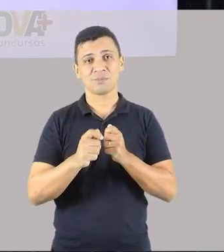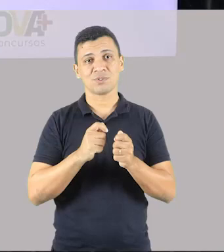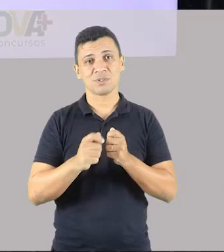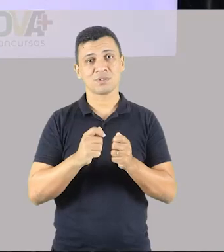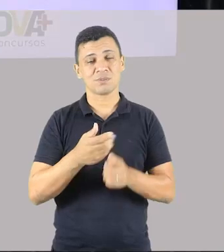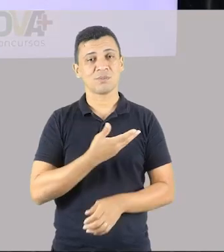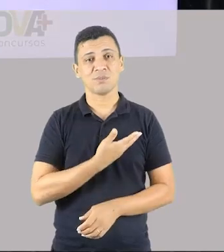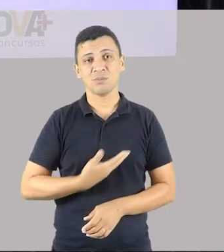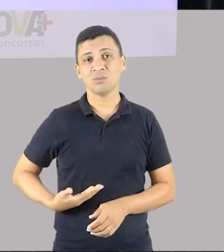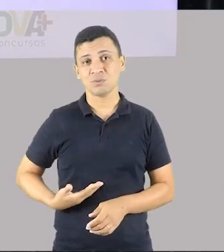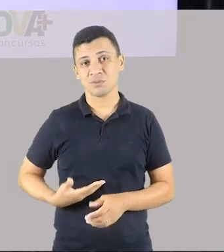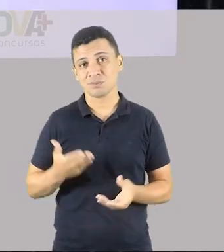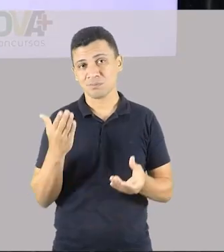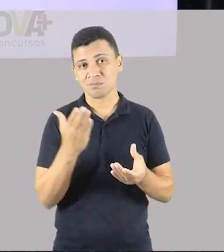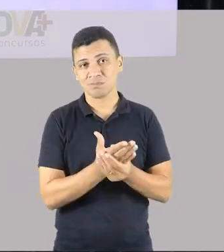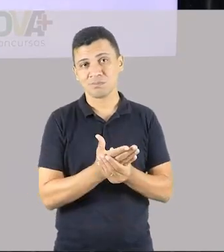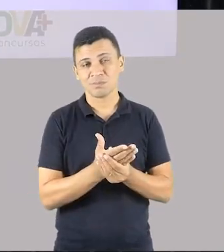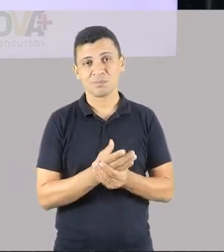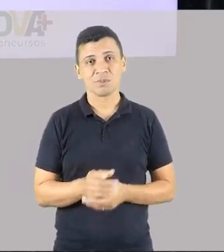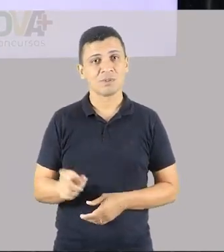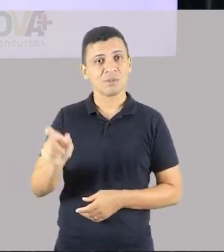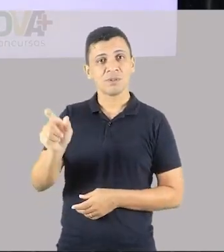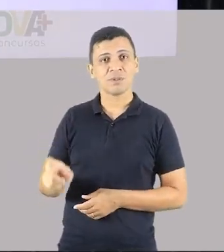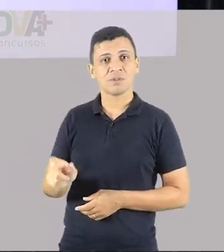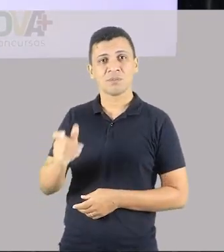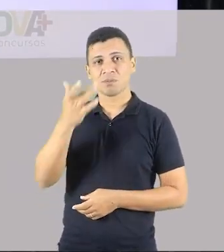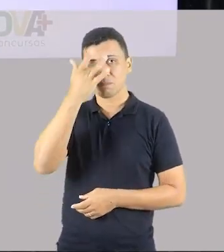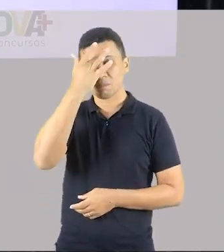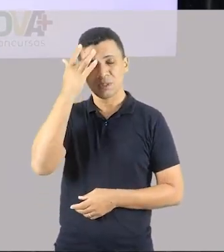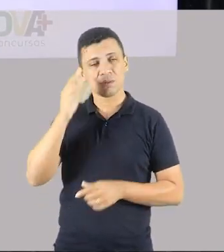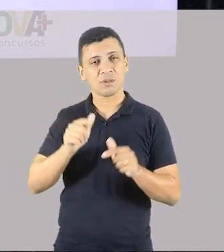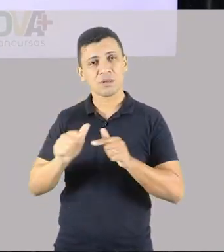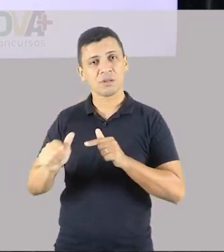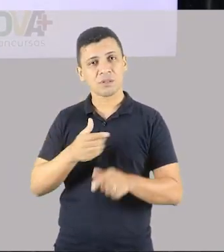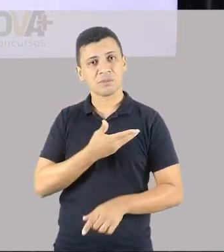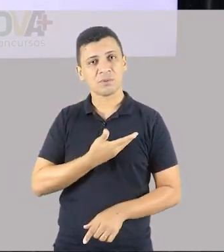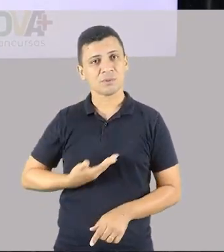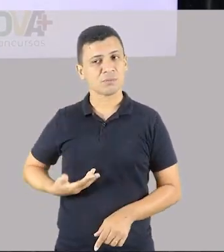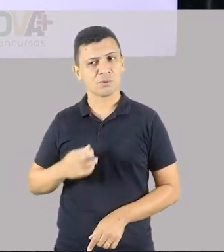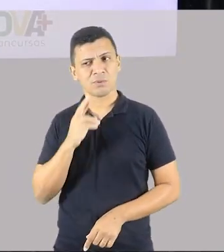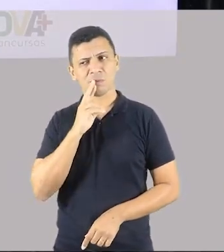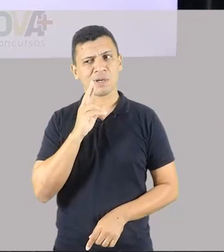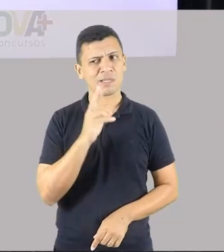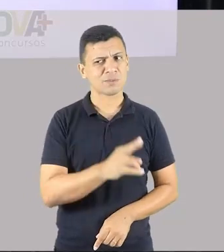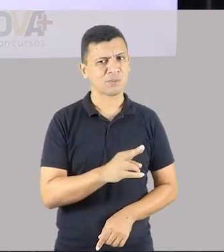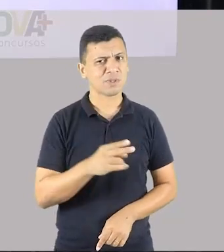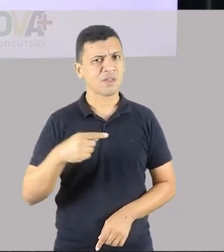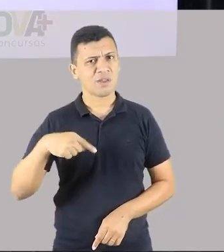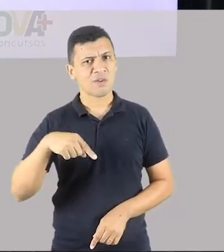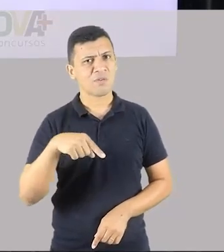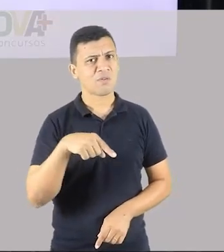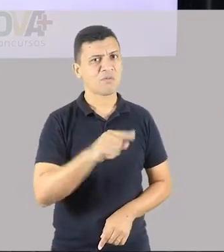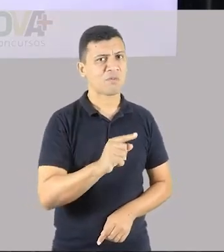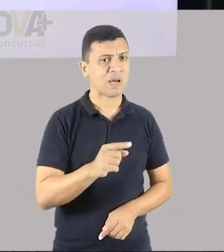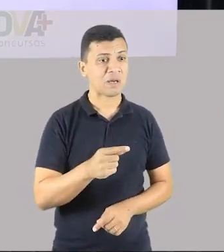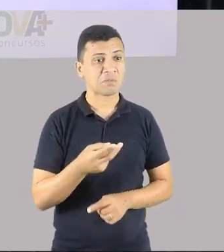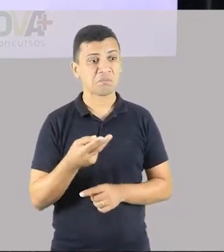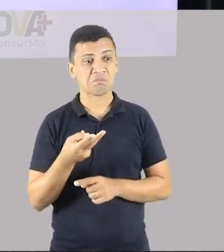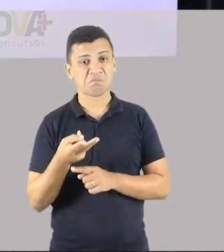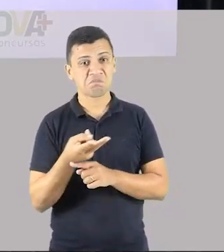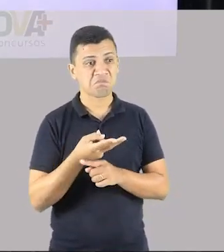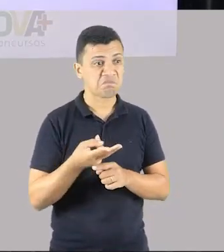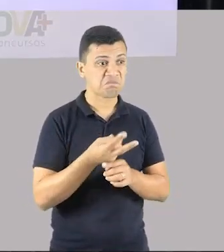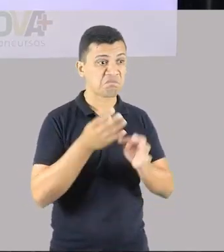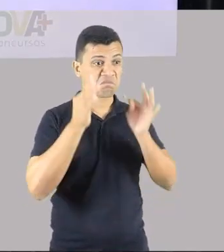pública. Eventualmente, um servidor público vai responder um PAD, vai testemunhar em um PAD, vai investigar